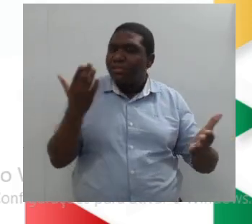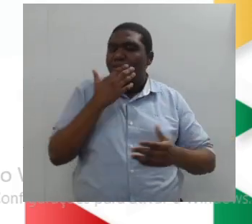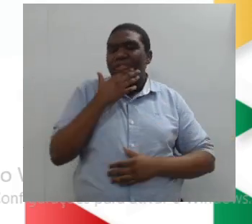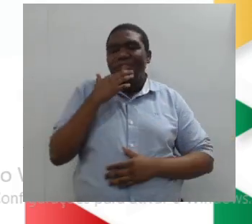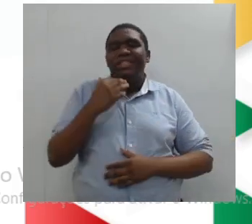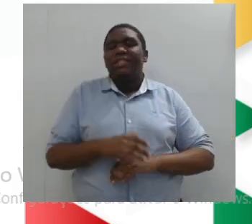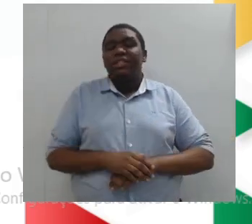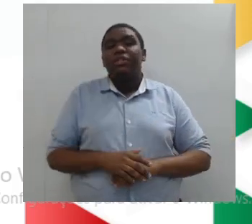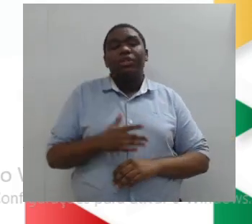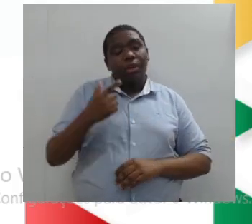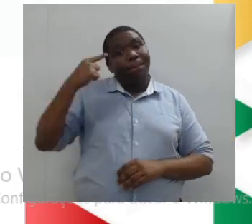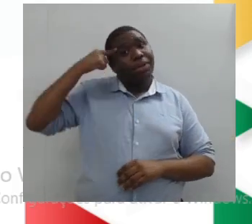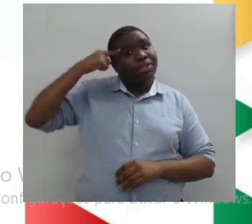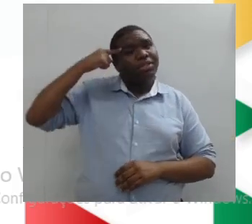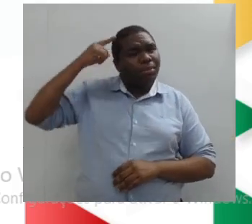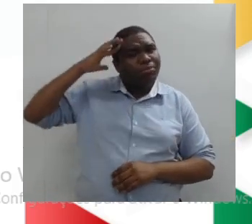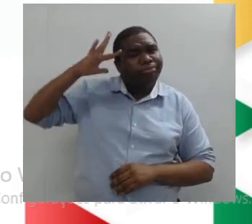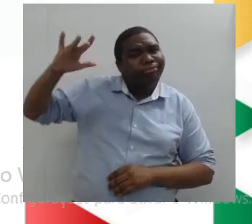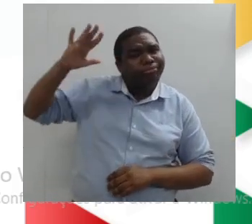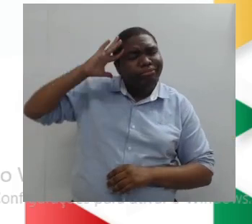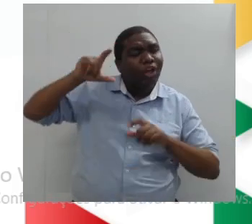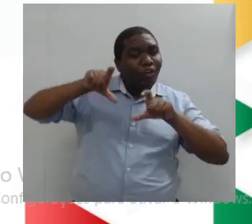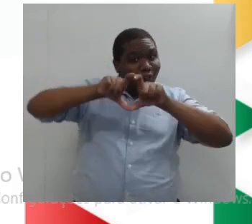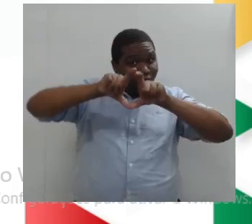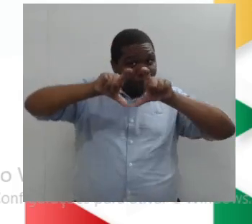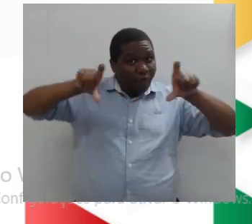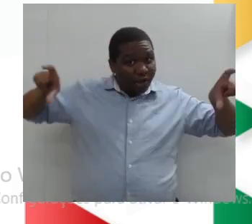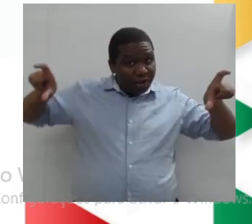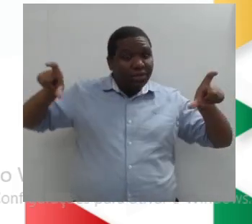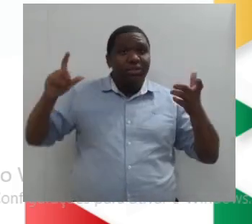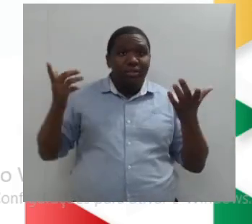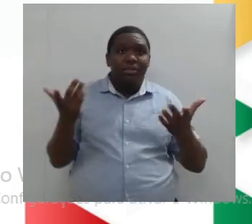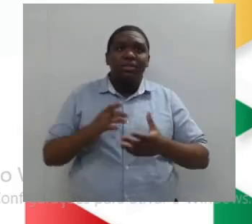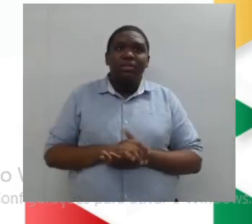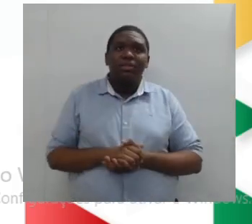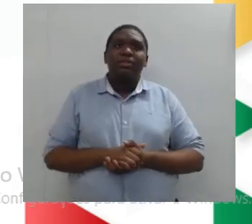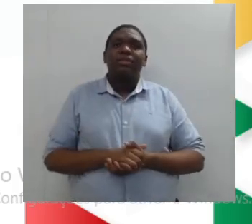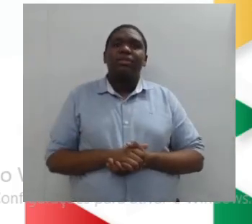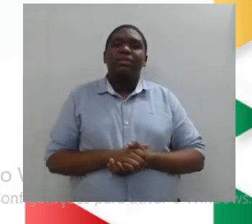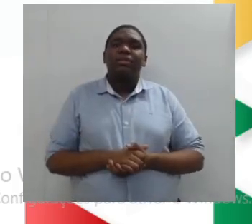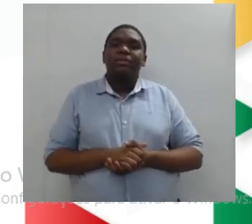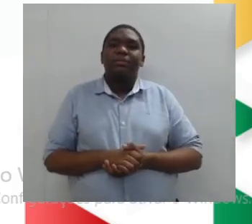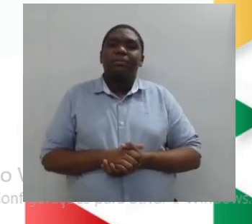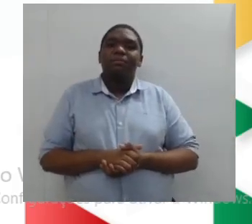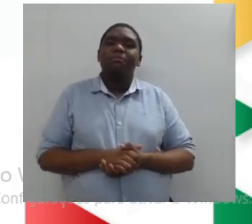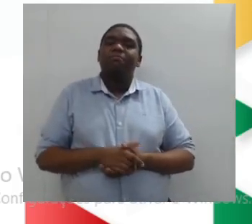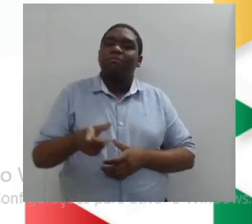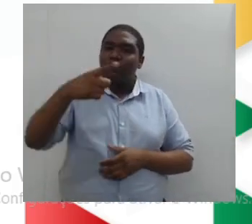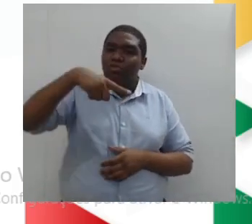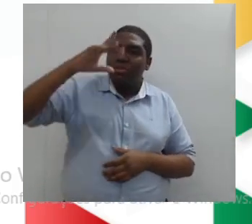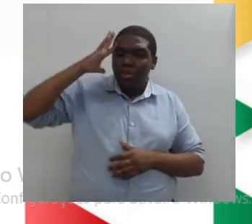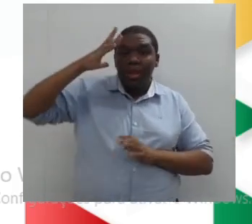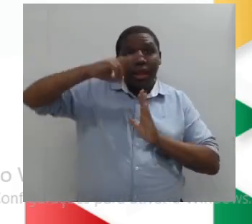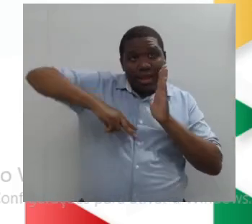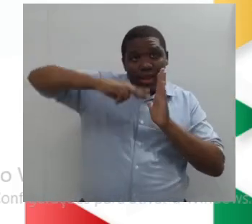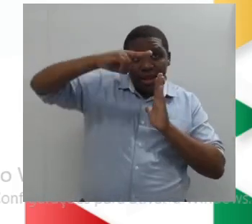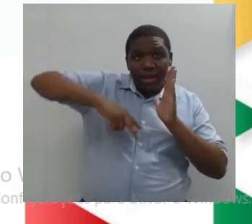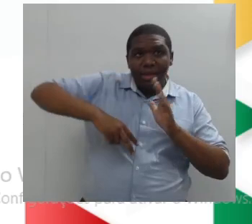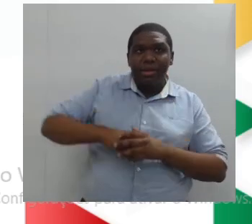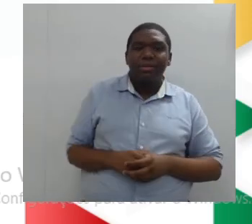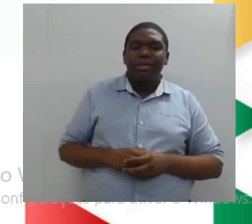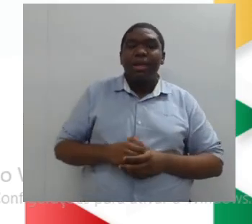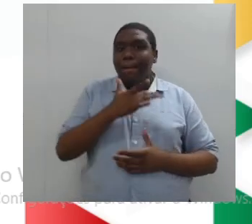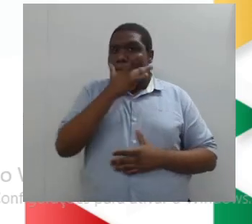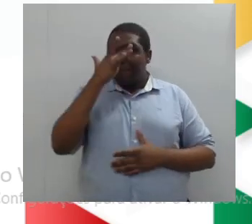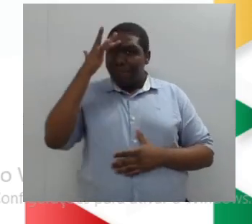outro pensamento, reflexão de Baha'u'lláh. Olhem para a tela, reflitam, leiam comigo, que